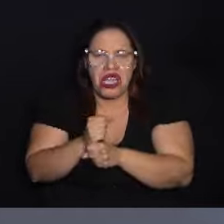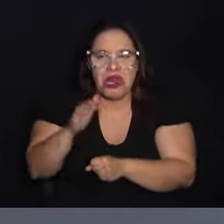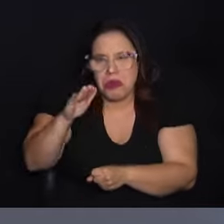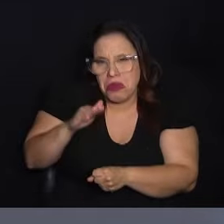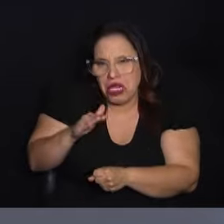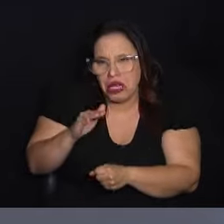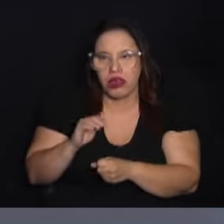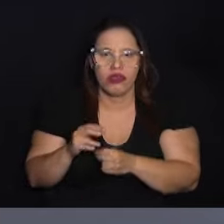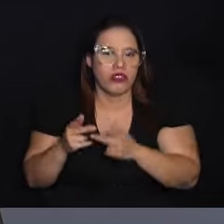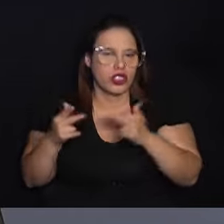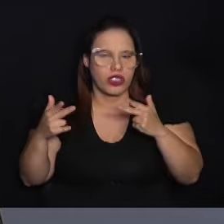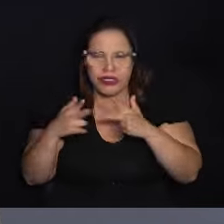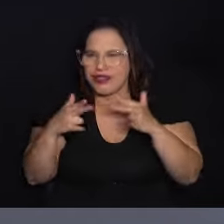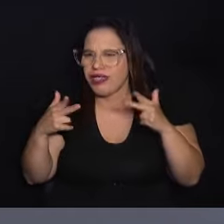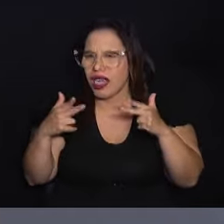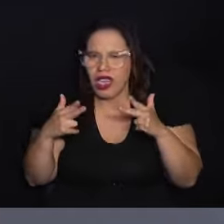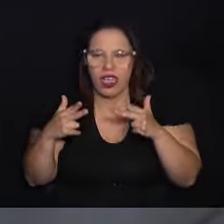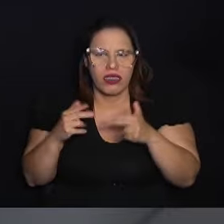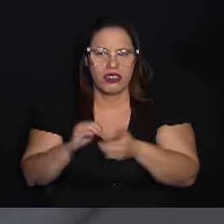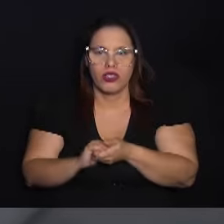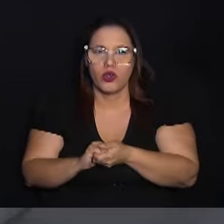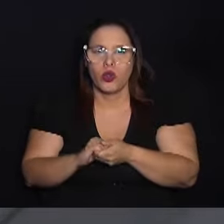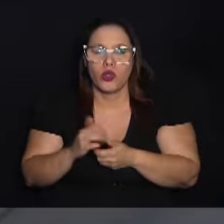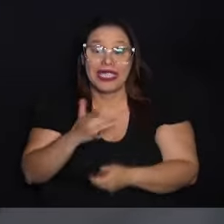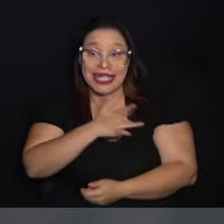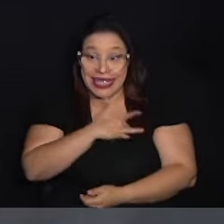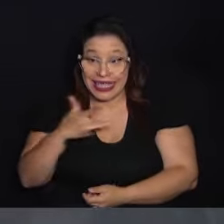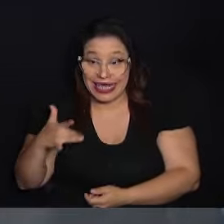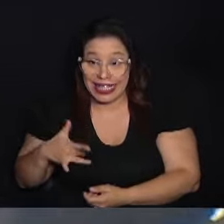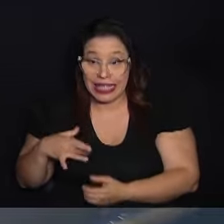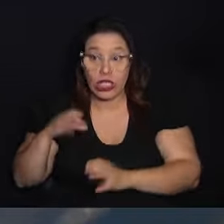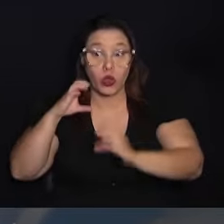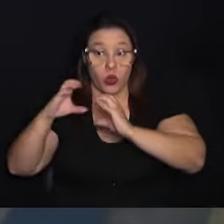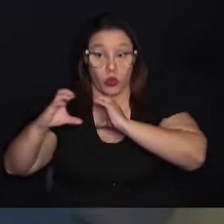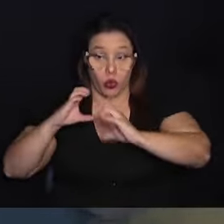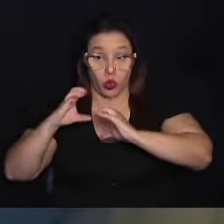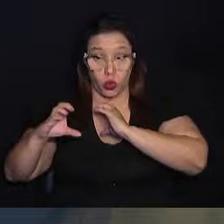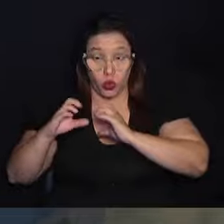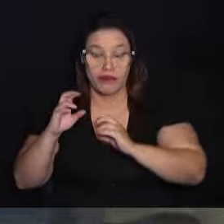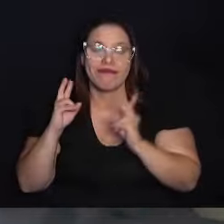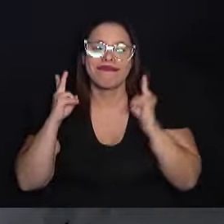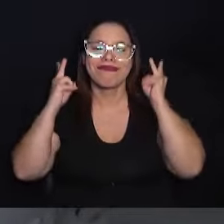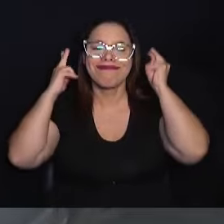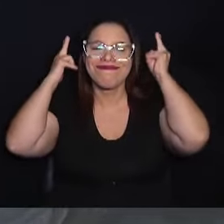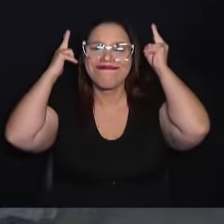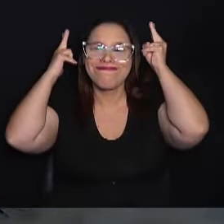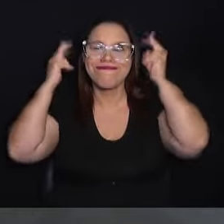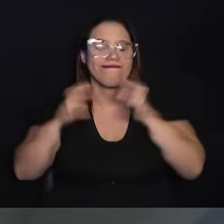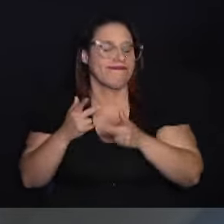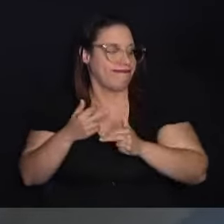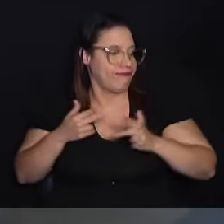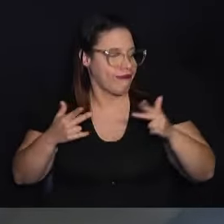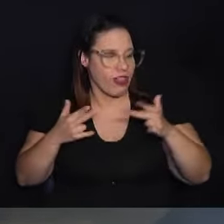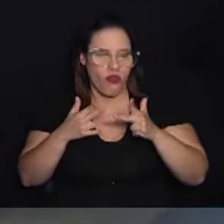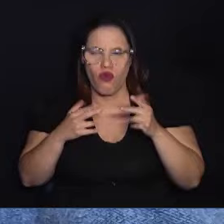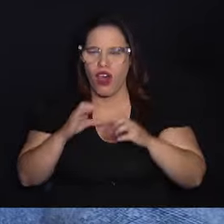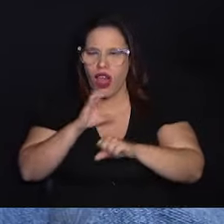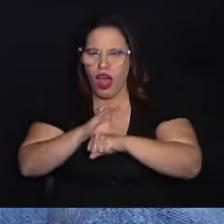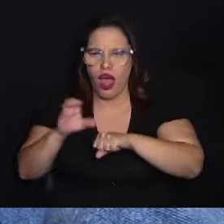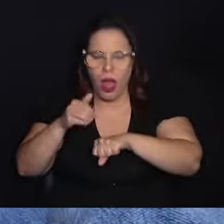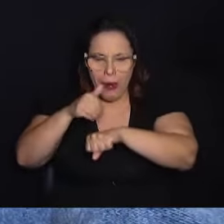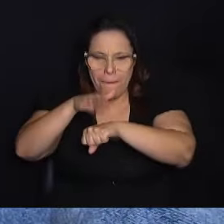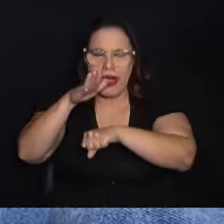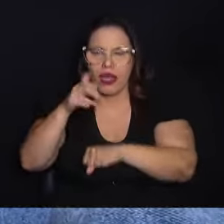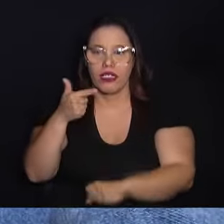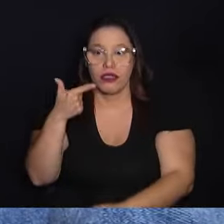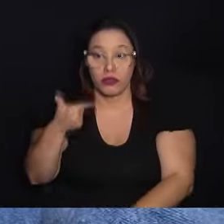técnica, que é um curso de cerca de 1 ano e meio. A gente tem diversas áreas, desde áreas de saúde, comunicação e